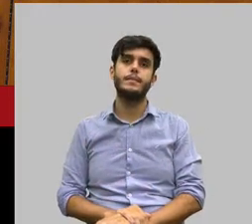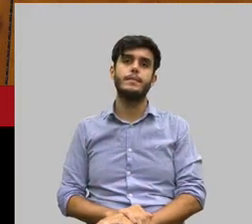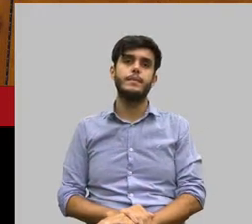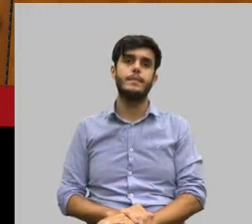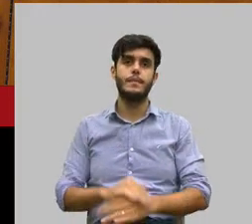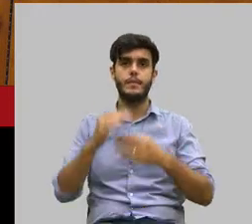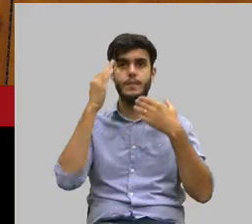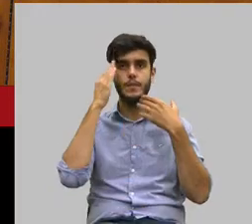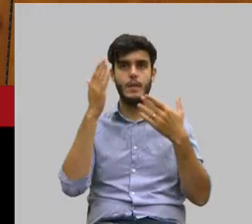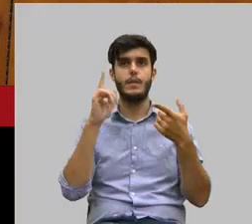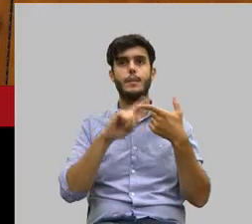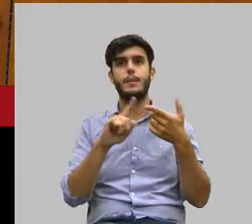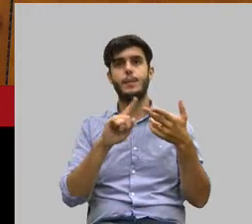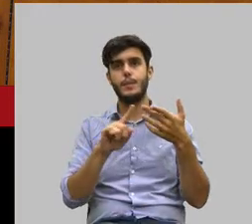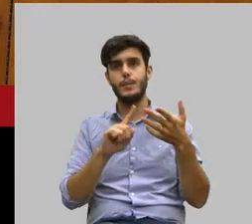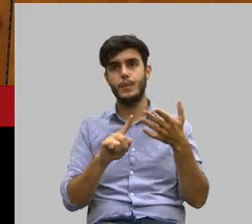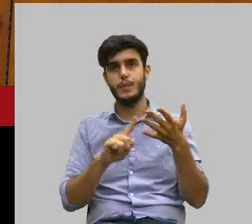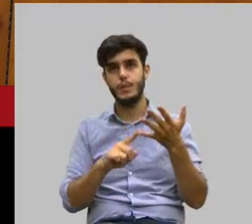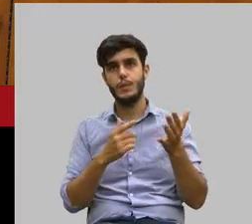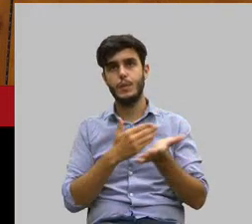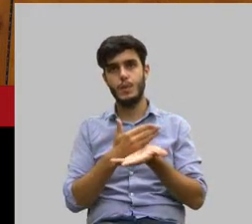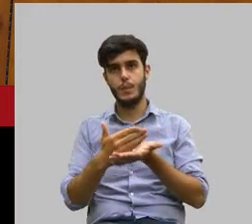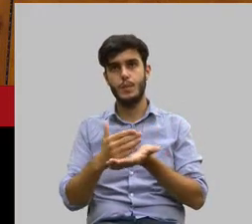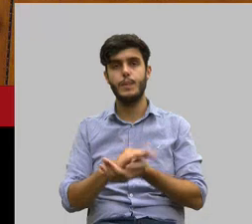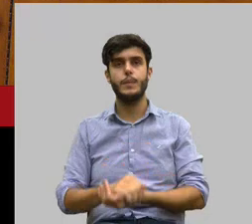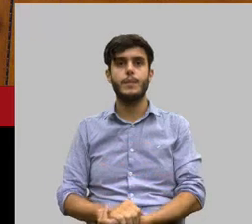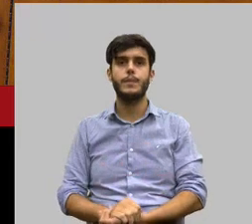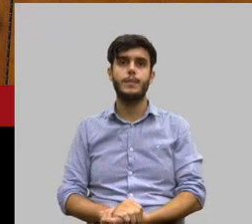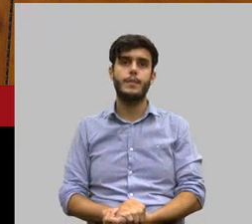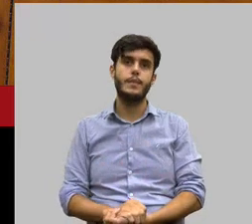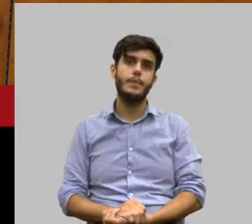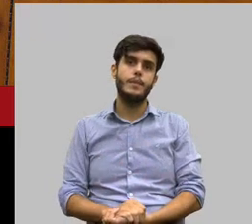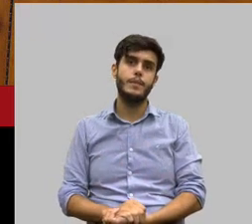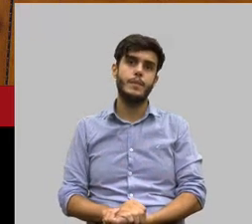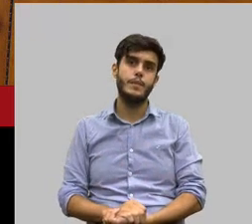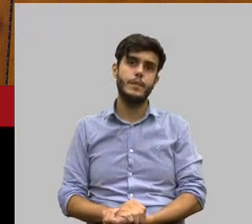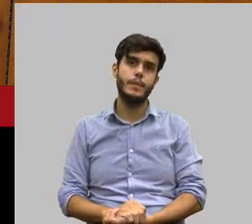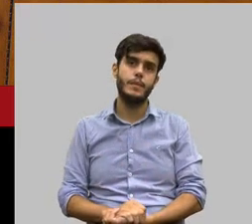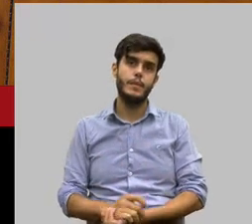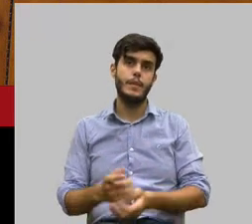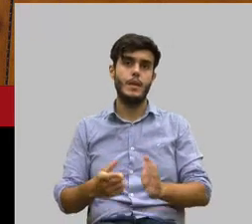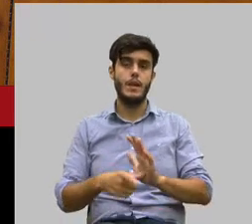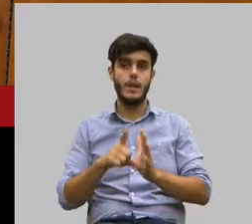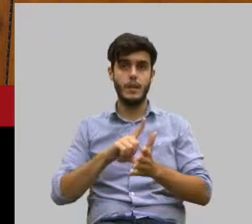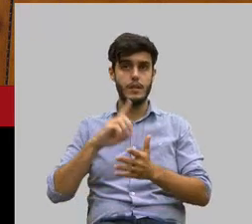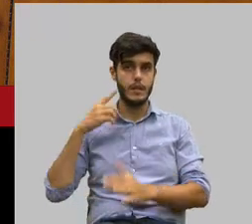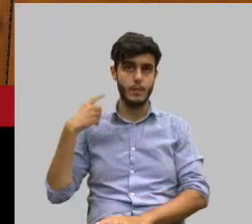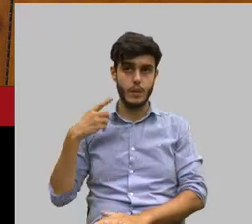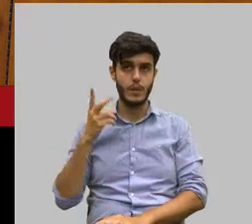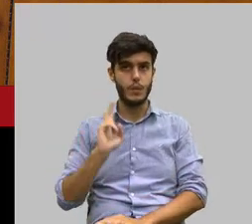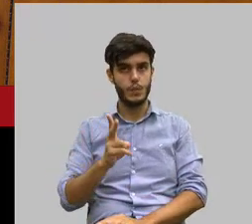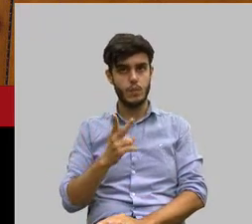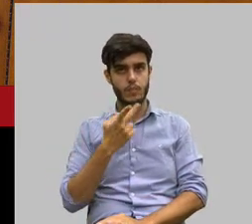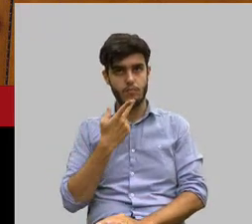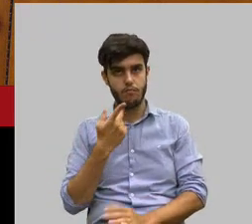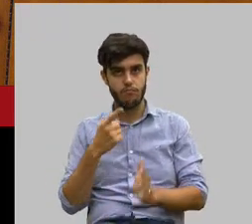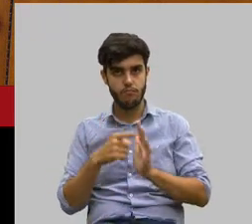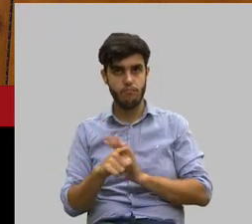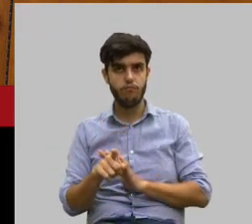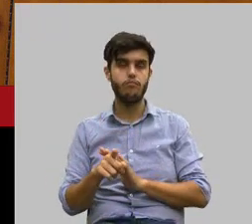as Exposições iniciais antes de passar a palavra aos demais colegas deputados o presidente